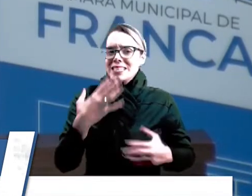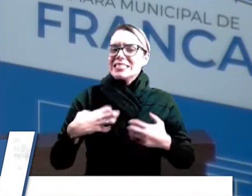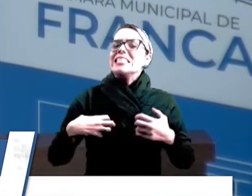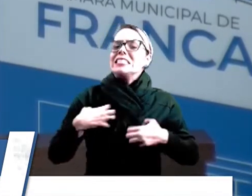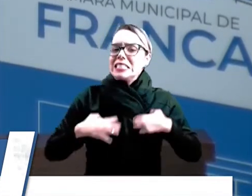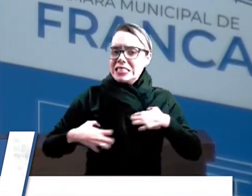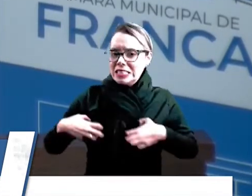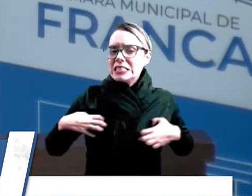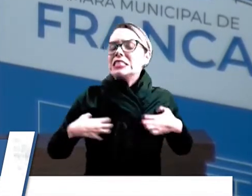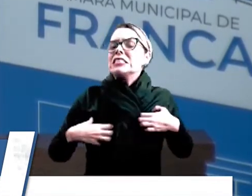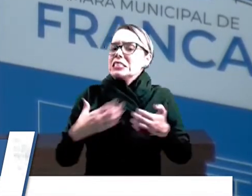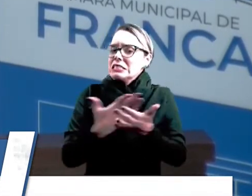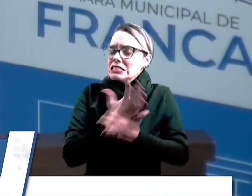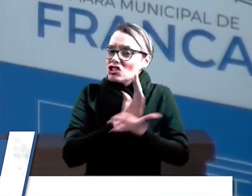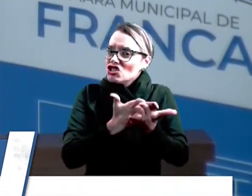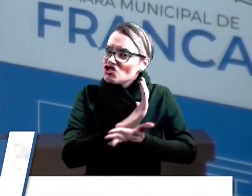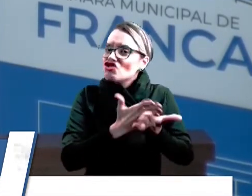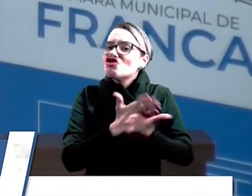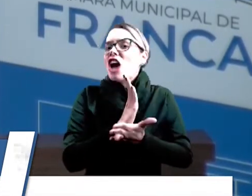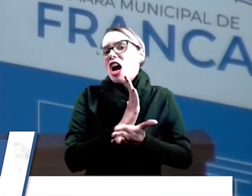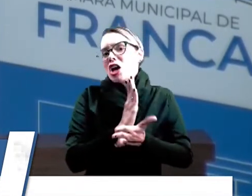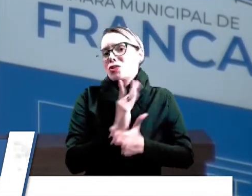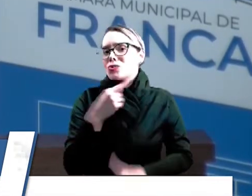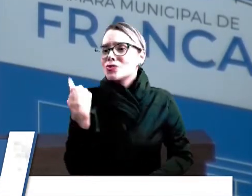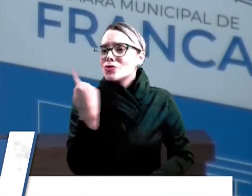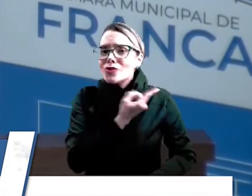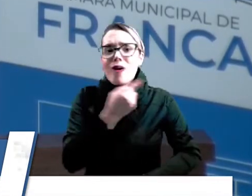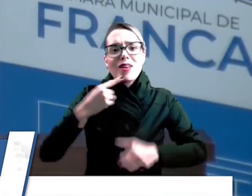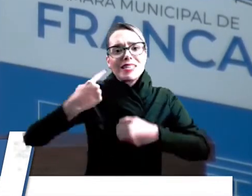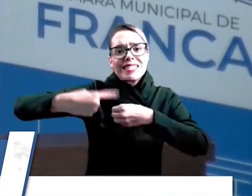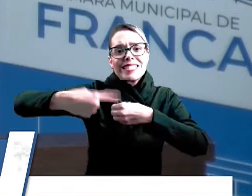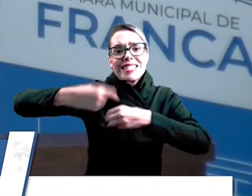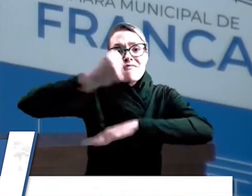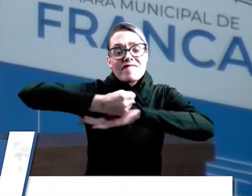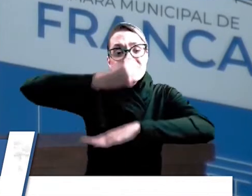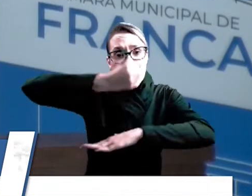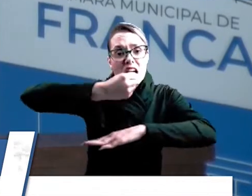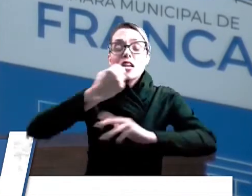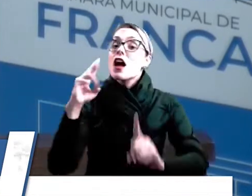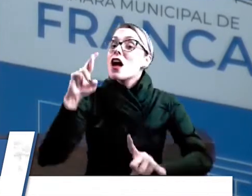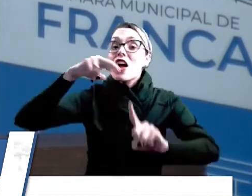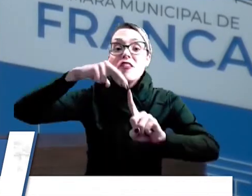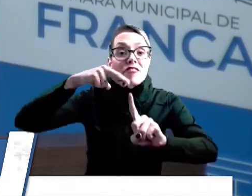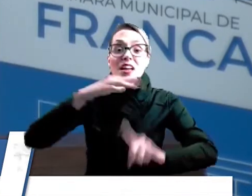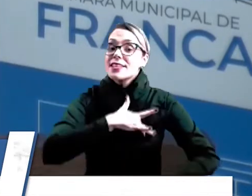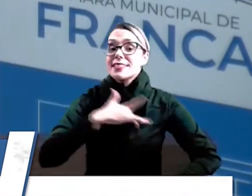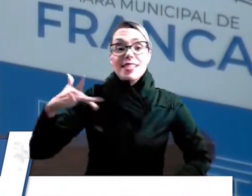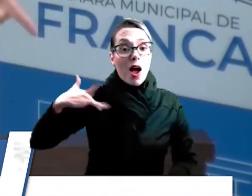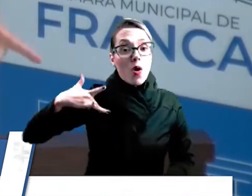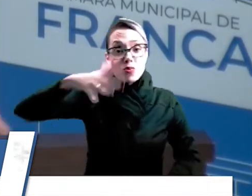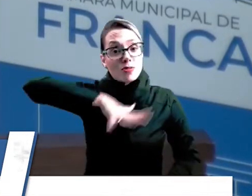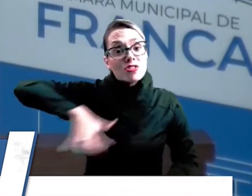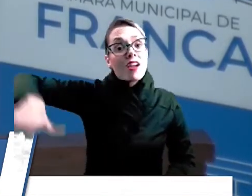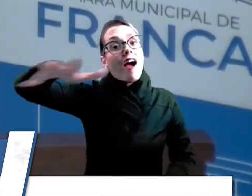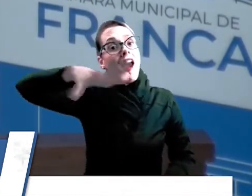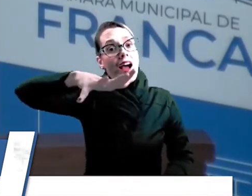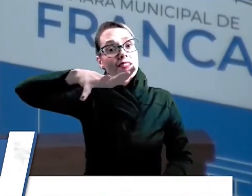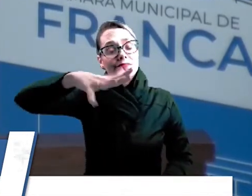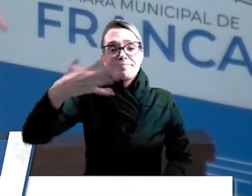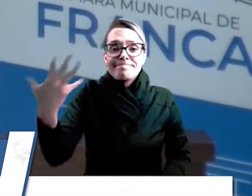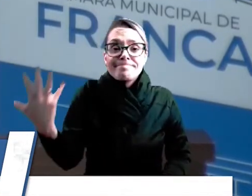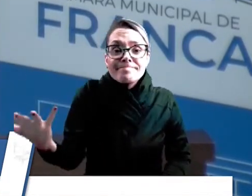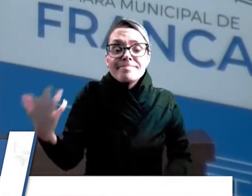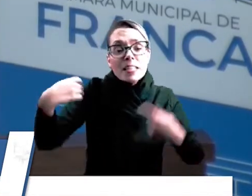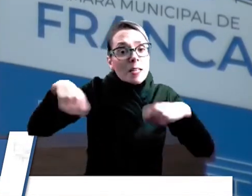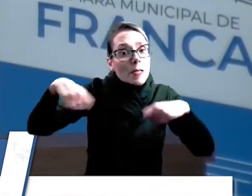somos referência da saúde regional. Nós temos que dar exemplo e tem que buscar mais recursos, tem que